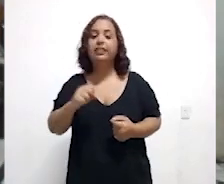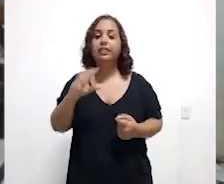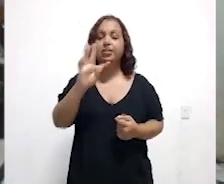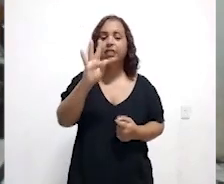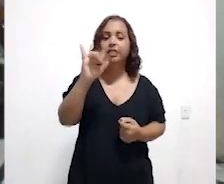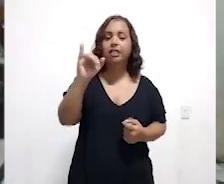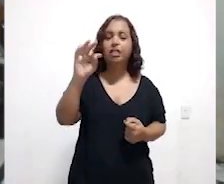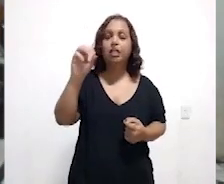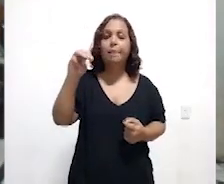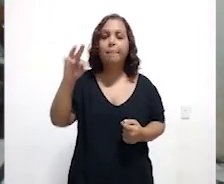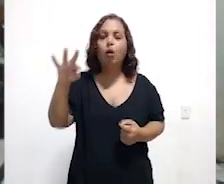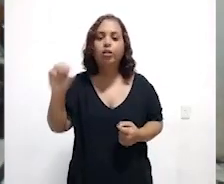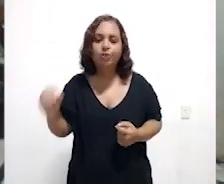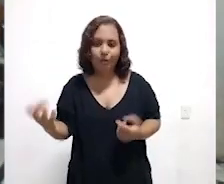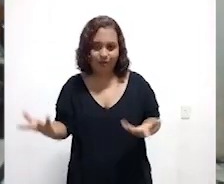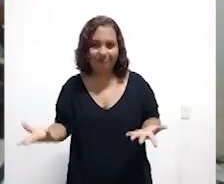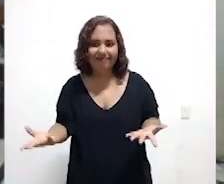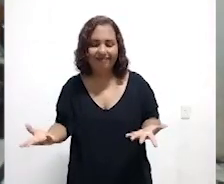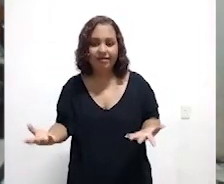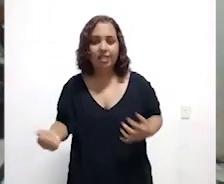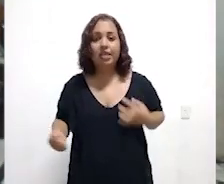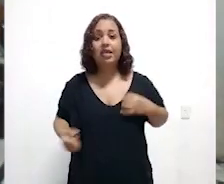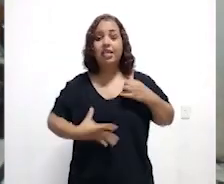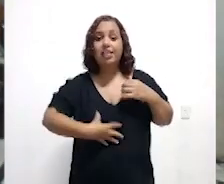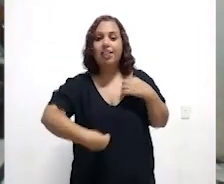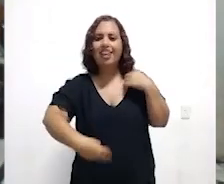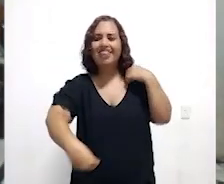deram de herança uma fé